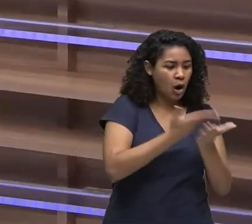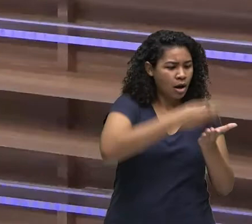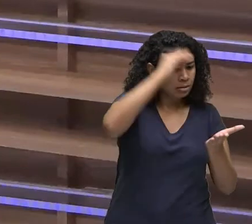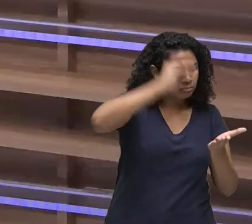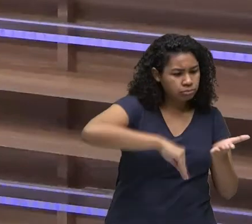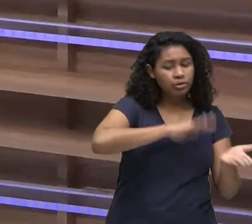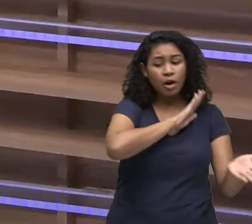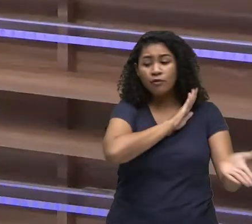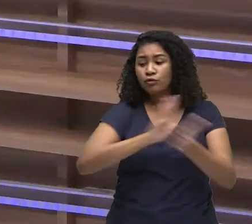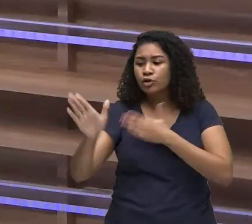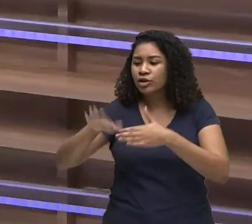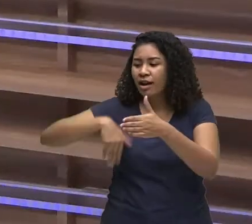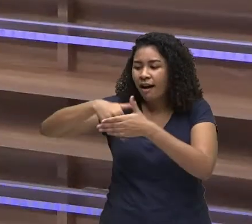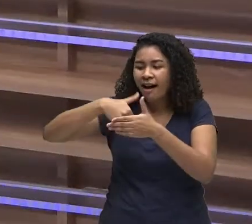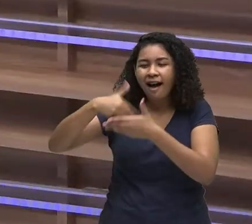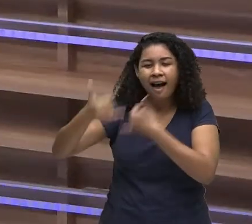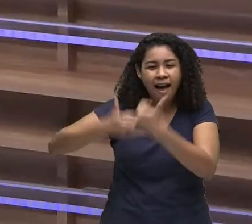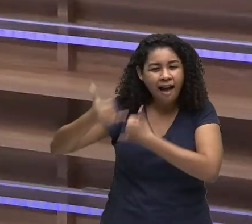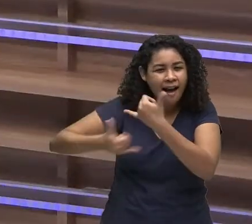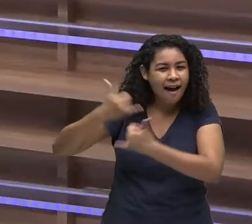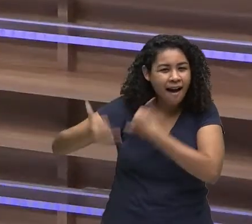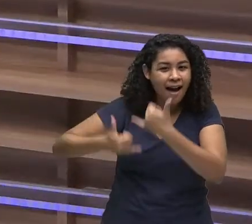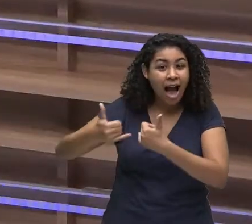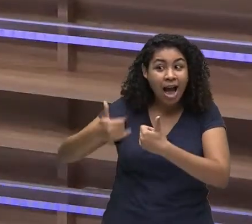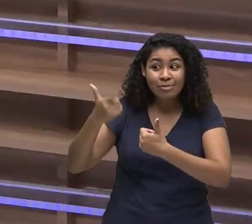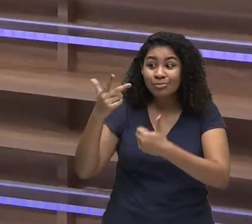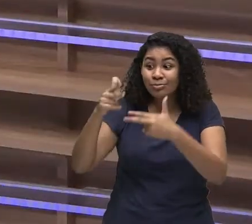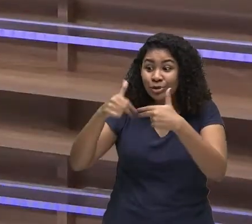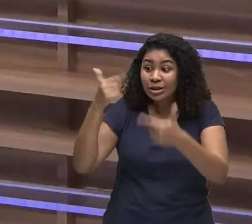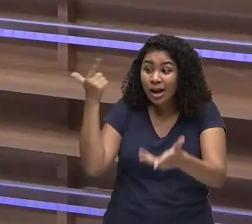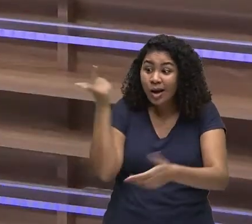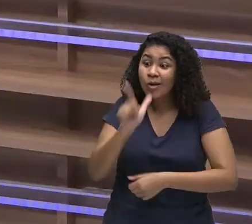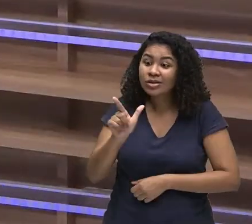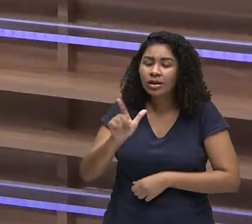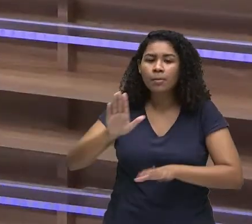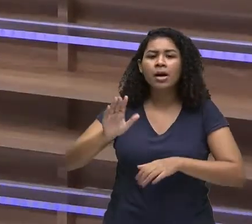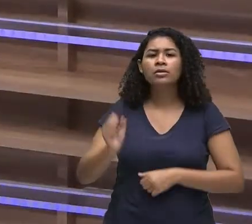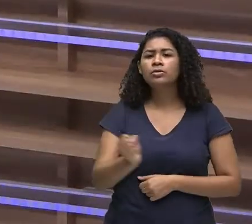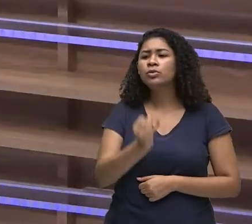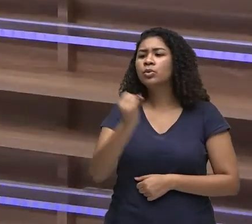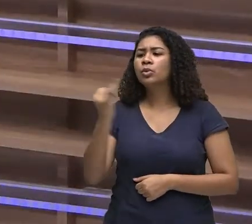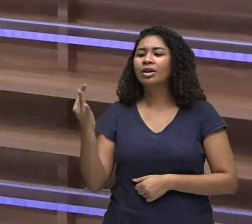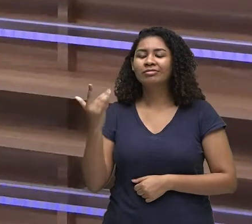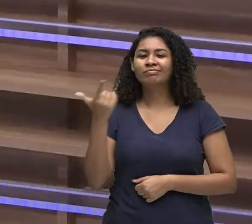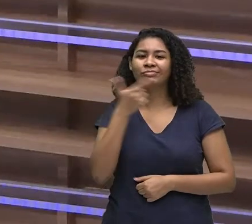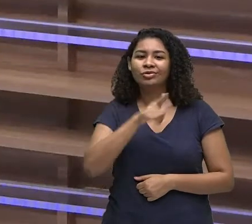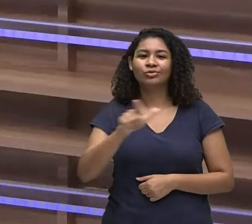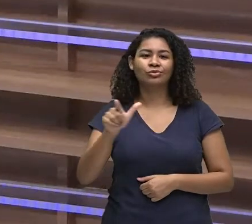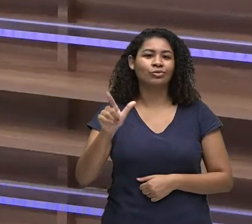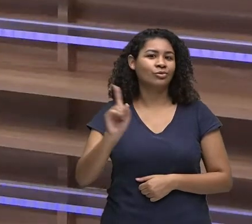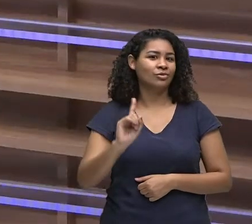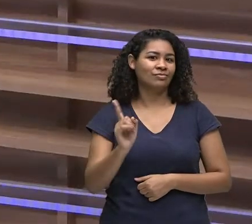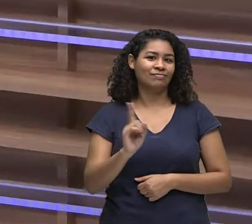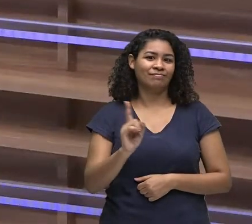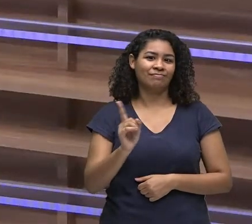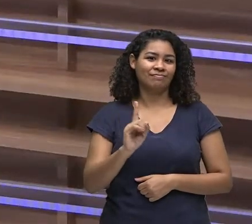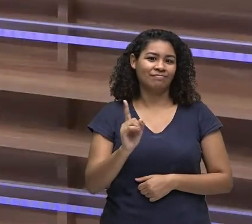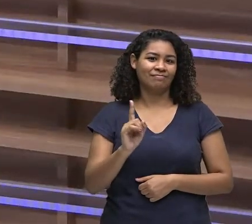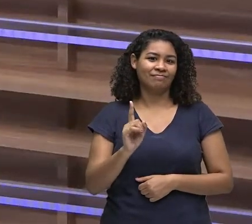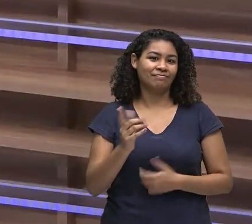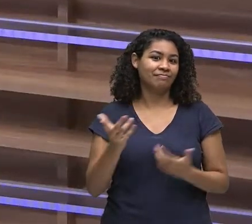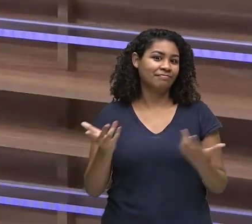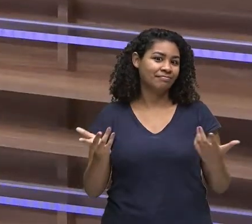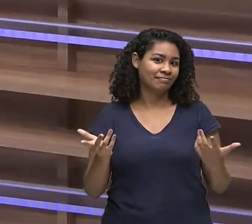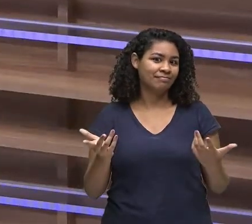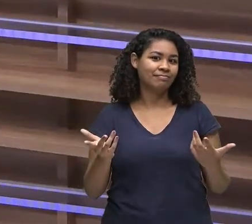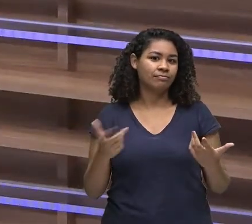abandonava os estudos para ir jogar bola, e deu certo. Mas quantos desses não deram certo? Tá? Não